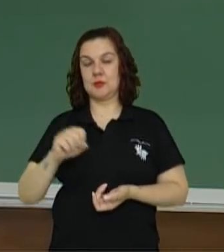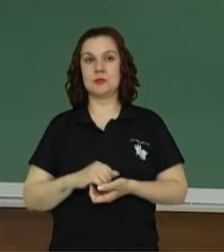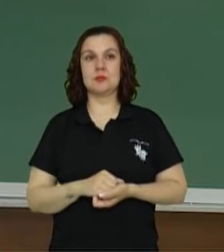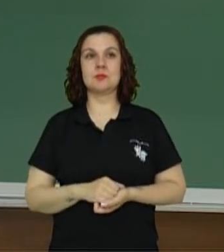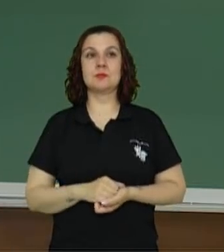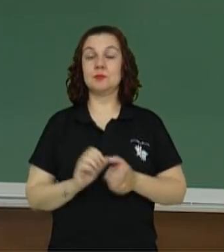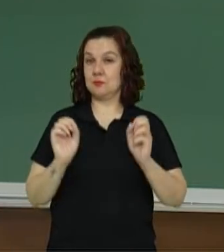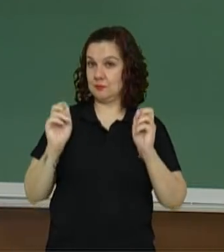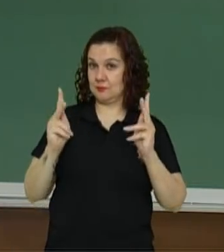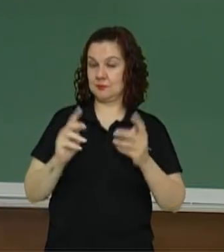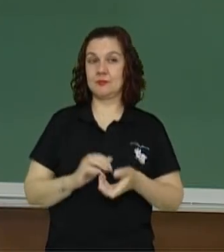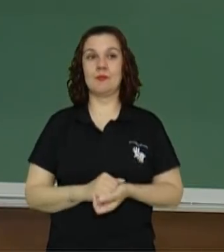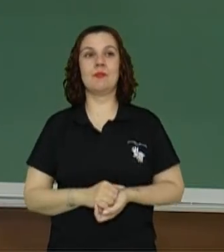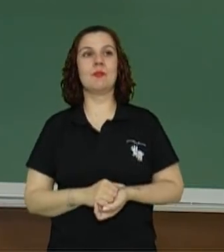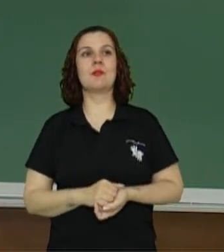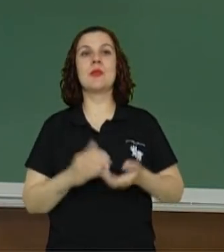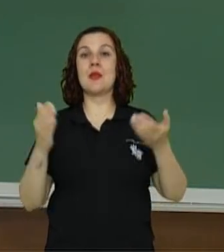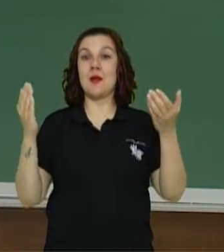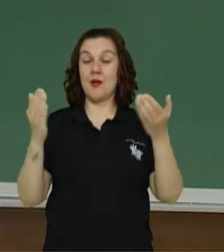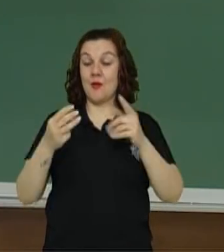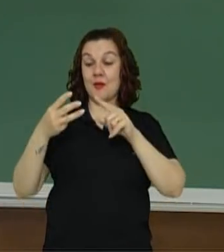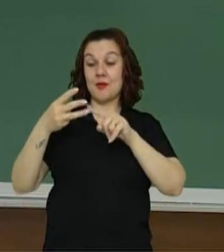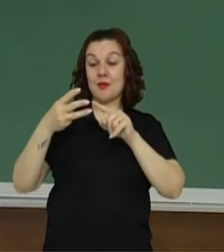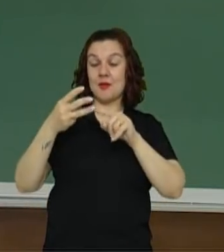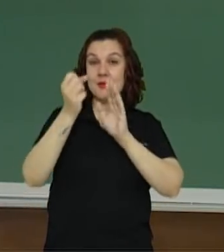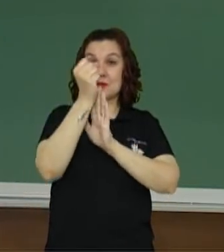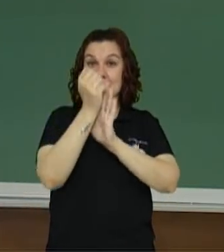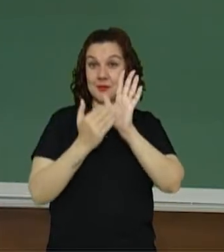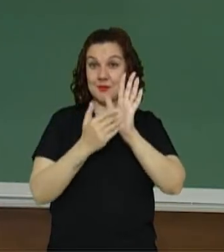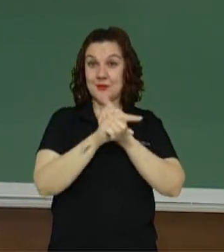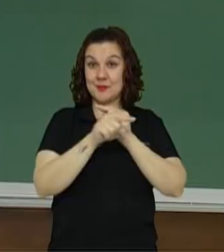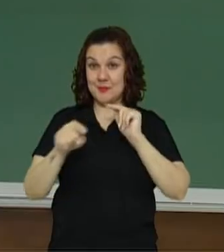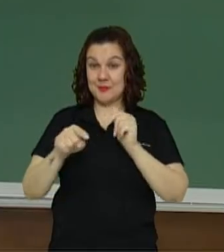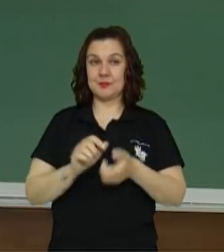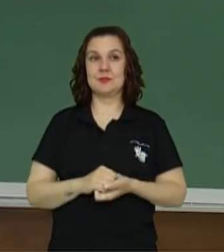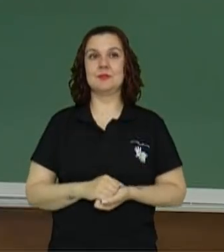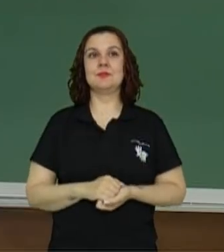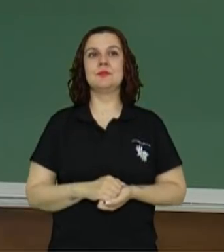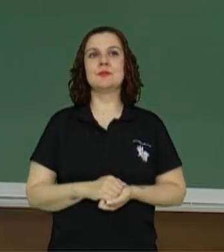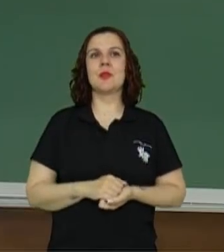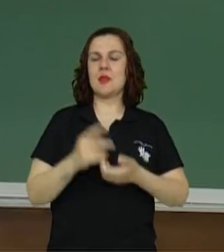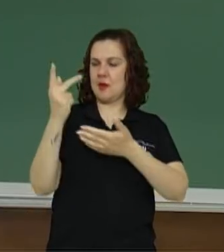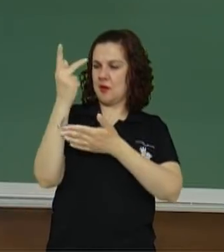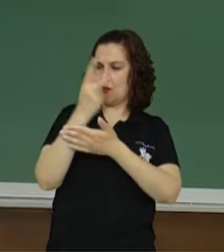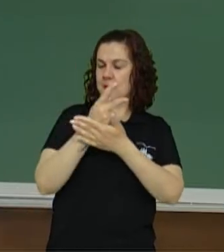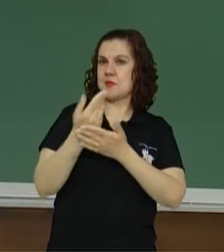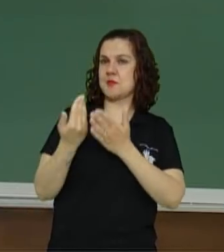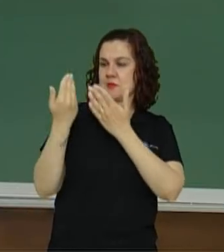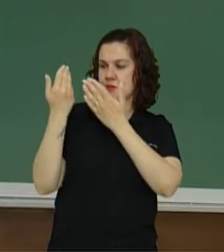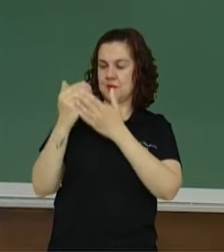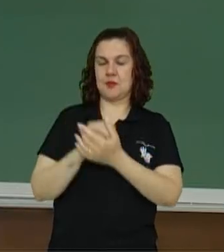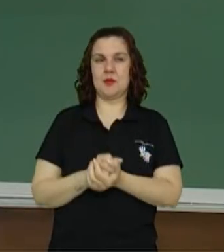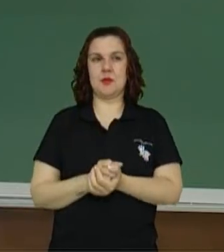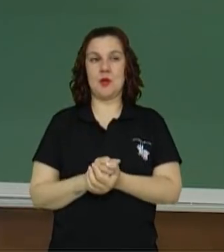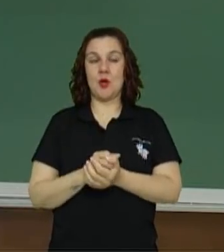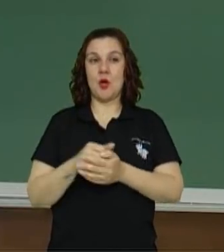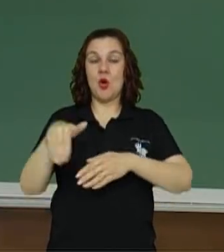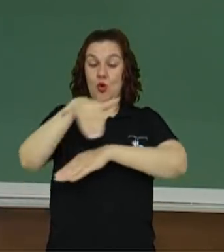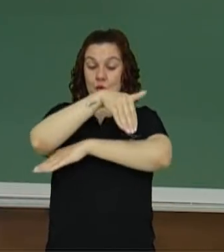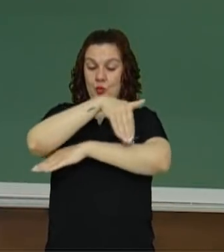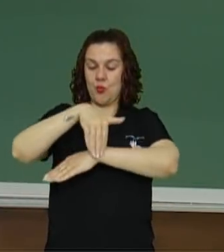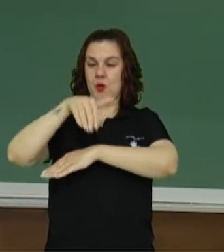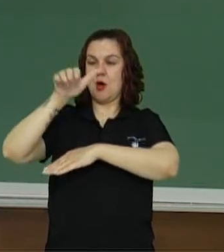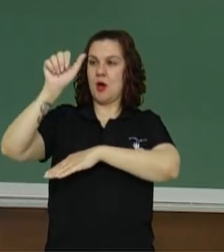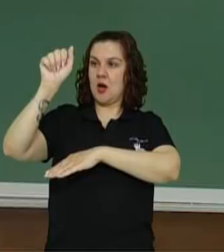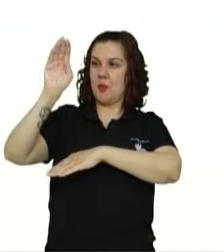8,8, ok? Próximo exercício para vocês. Do desenho a seguir, as avenidas A, B